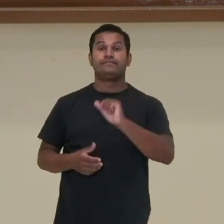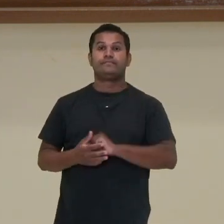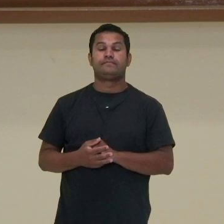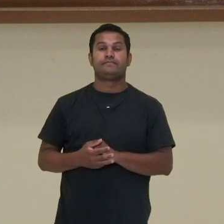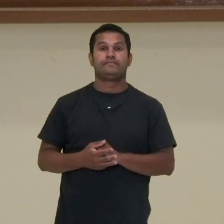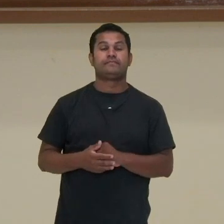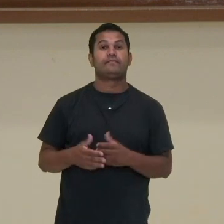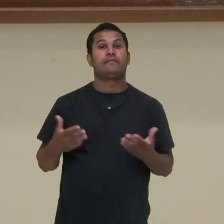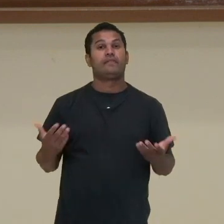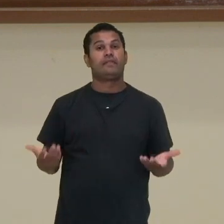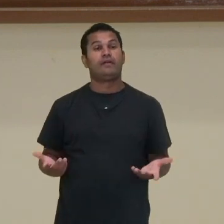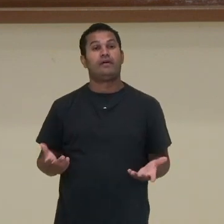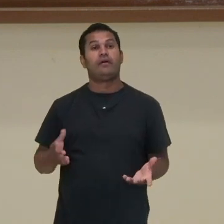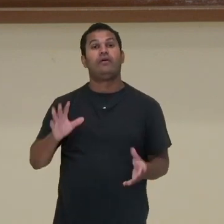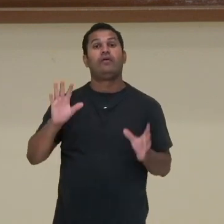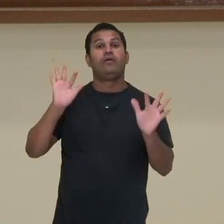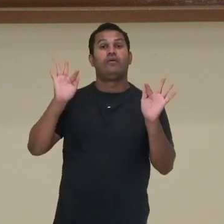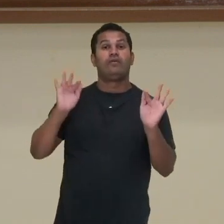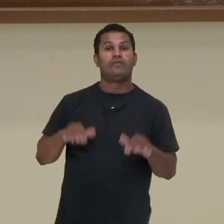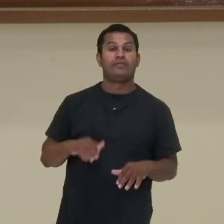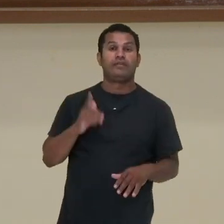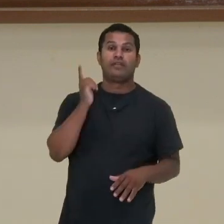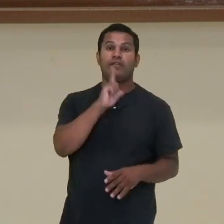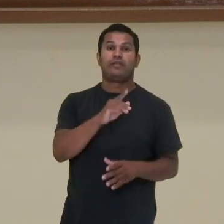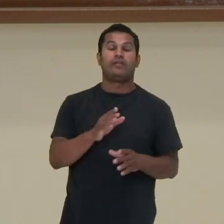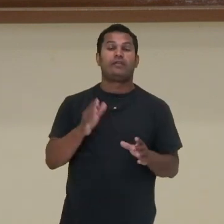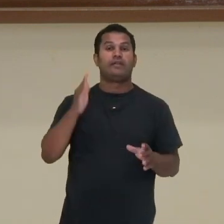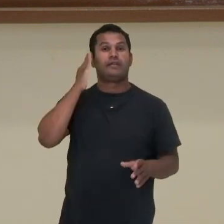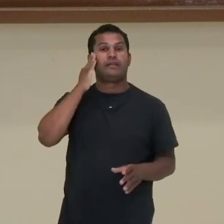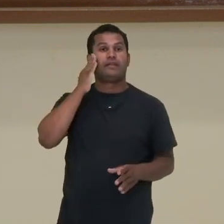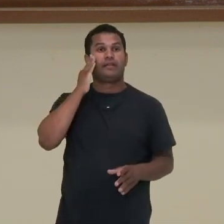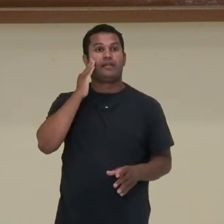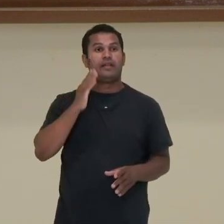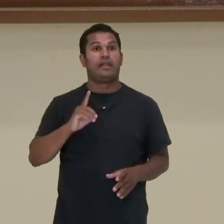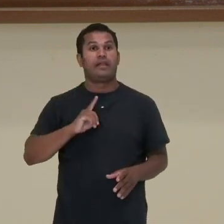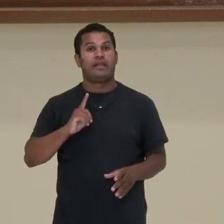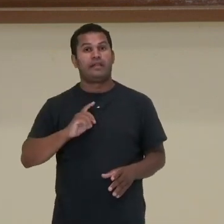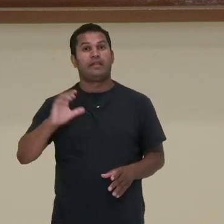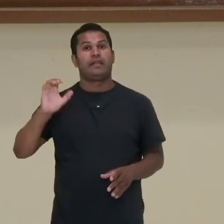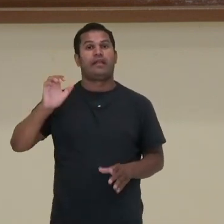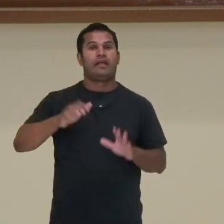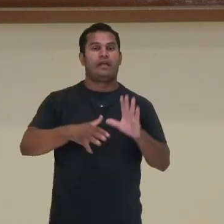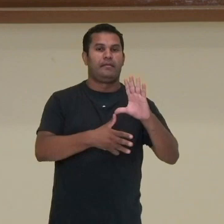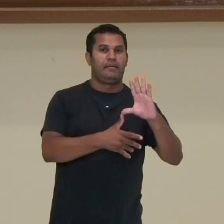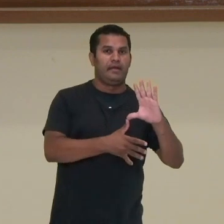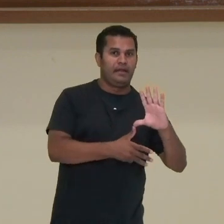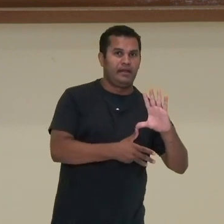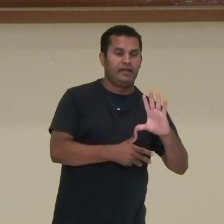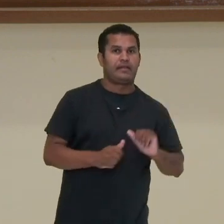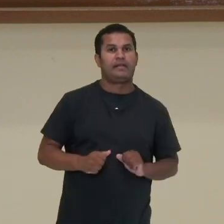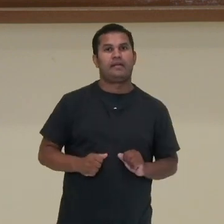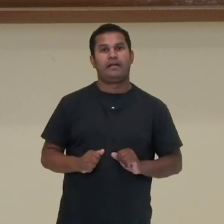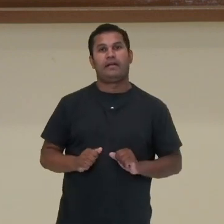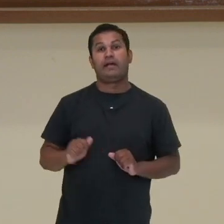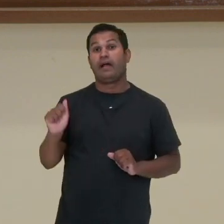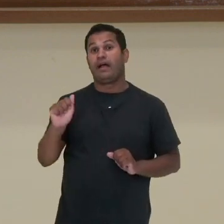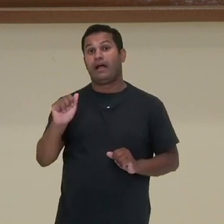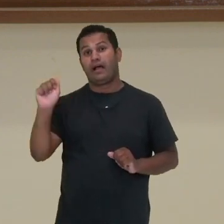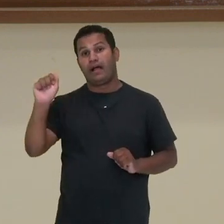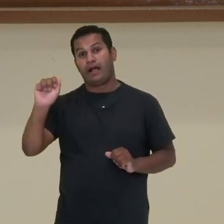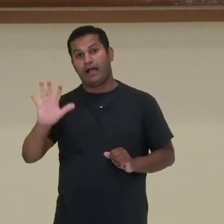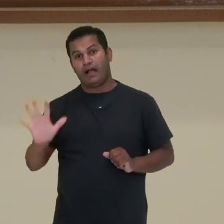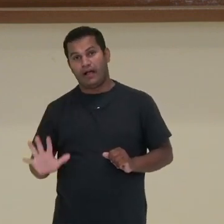a América, com a África, com a Ásia e Europa. Então envolvia todos os continentes, né?